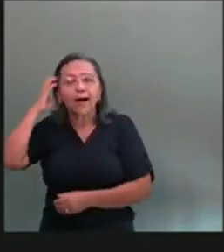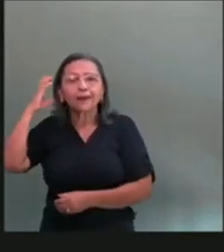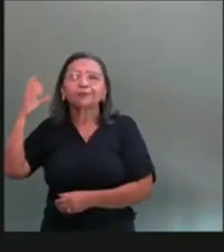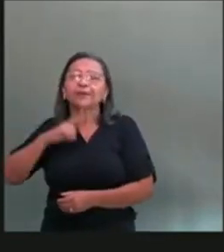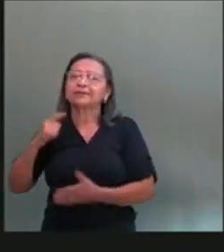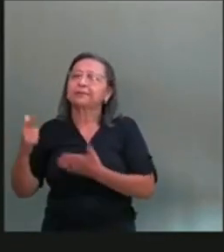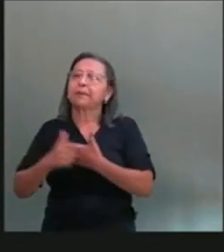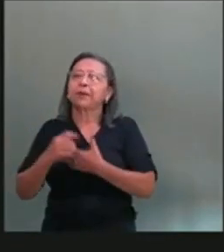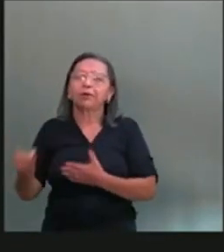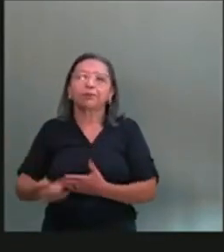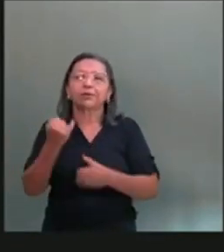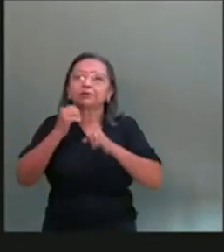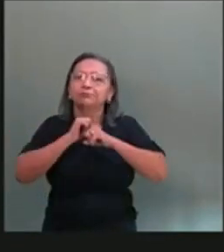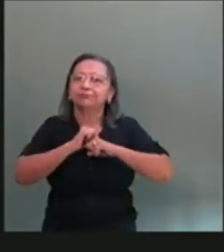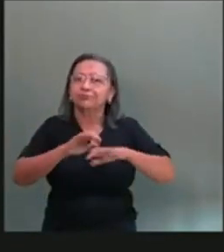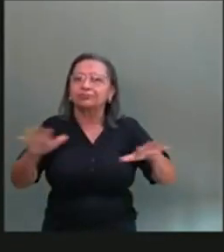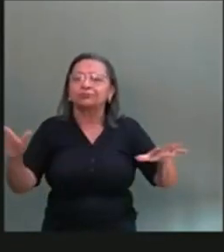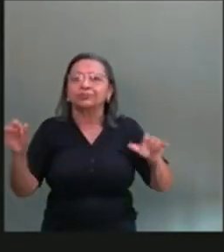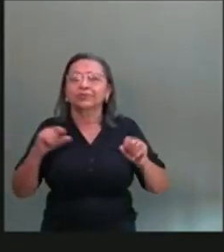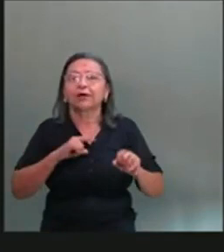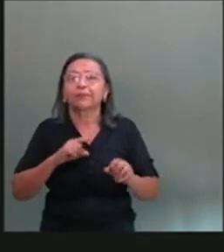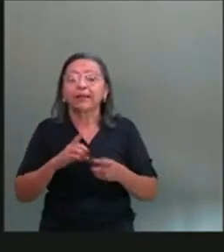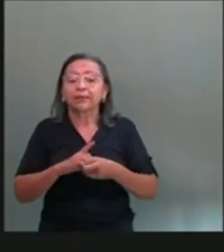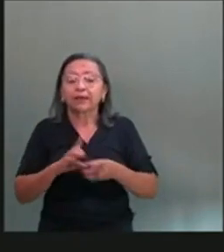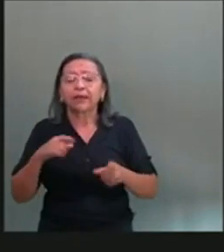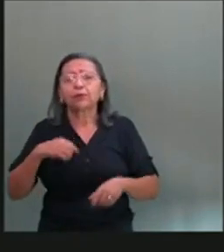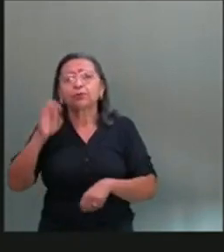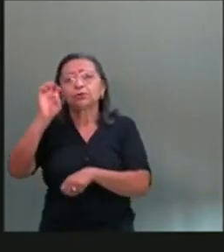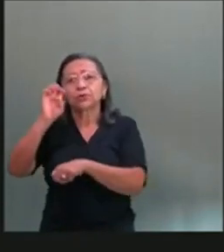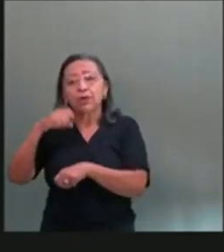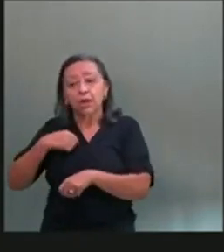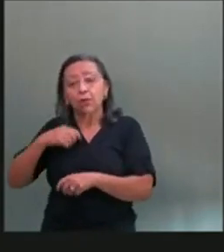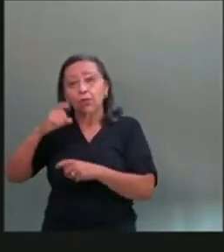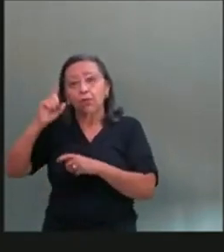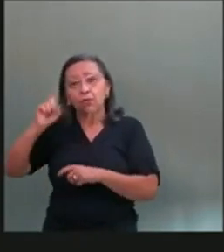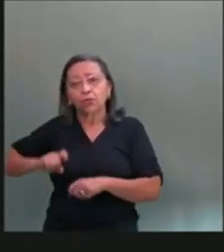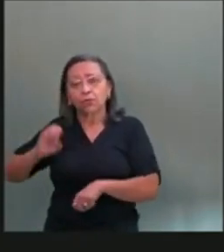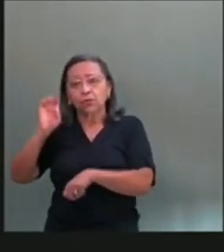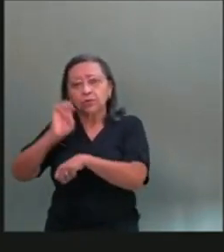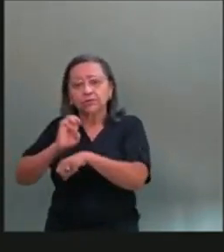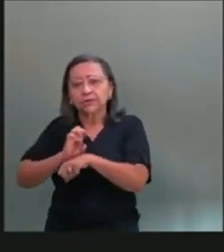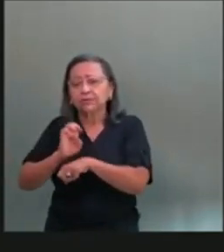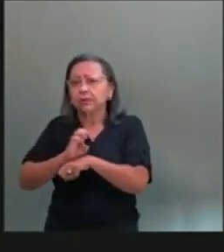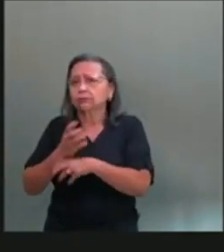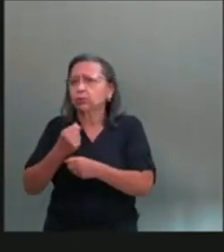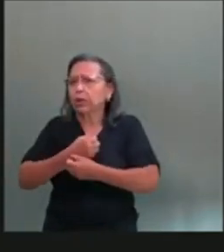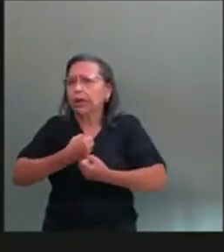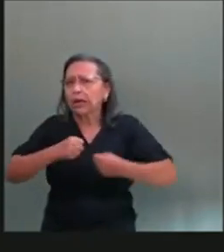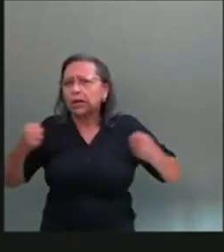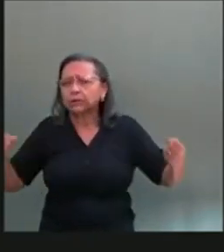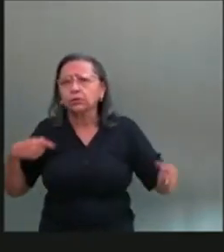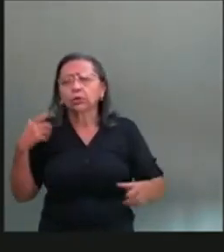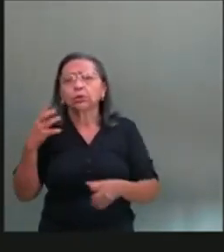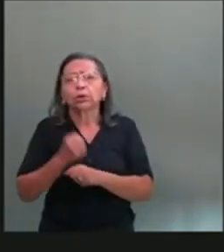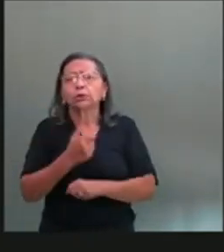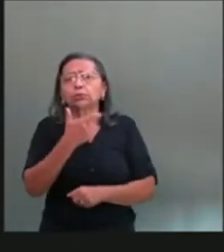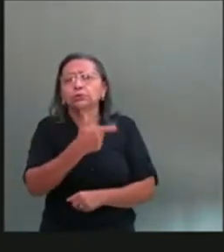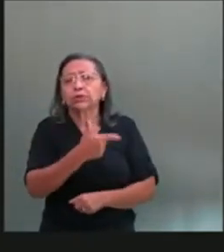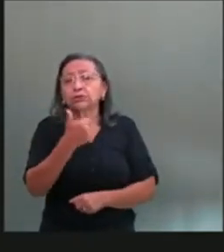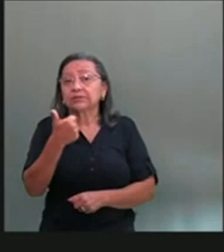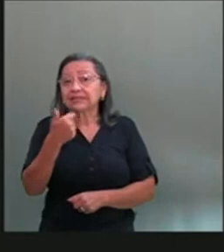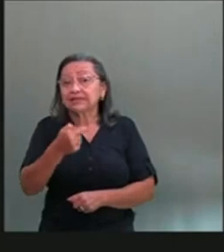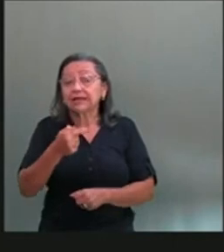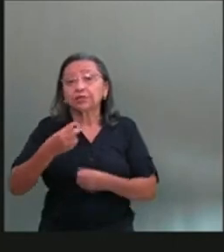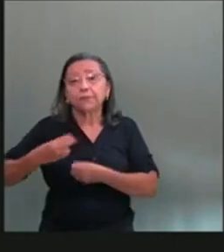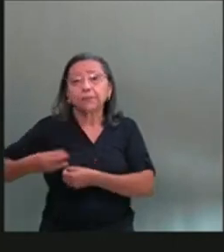ela democratiza a informação. Eu sou de um estado, Carlos Viana, que é um estado muito grande, nós somos 217 municípios do